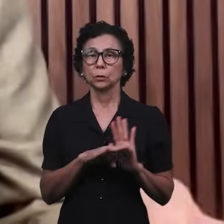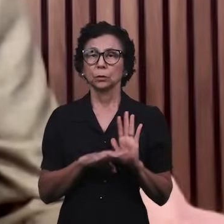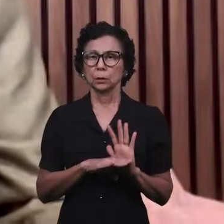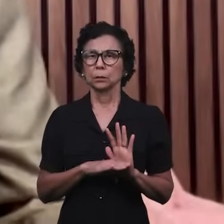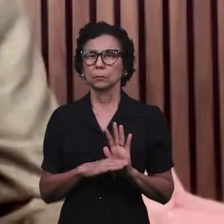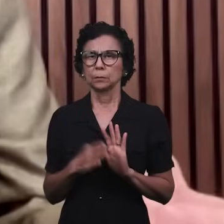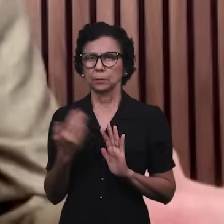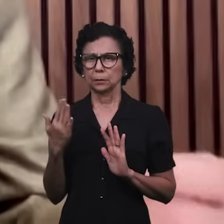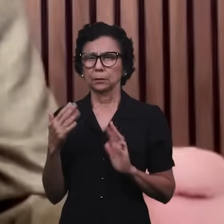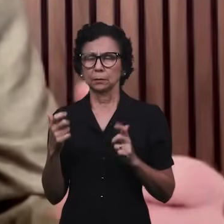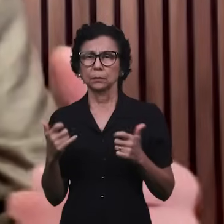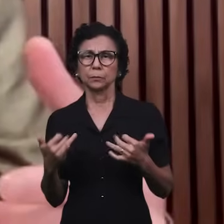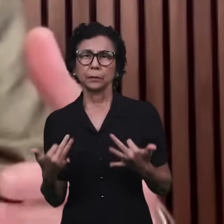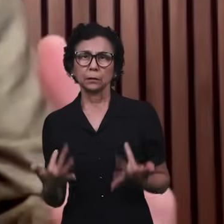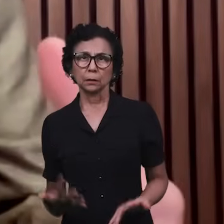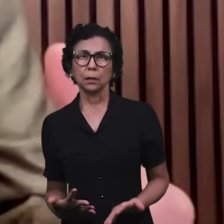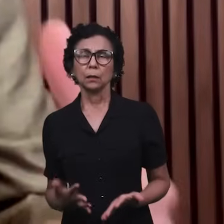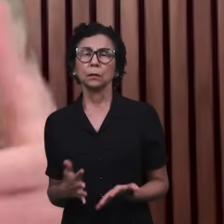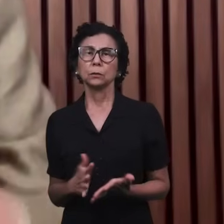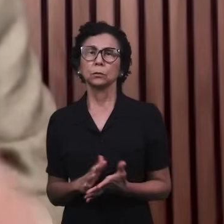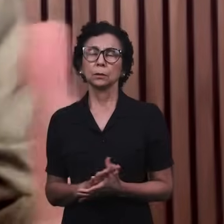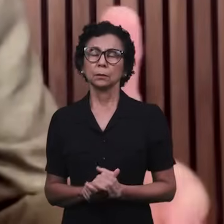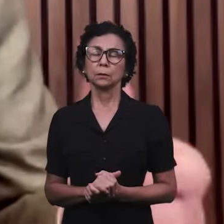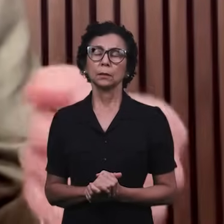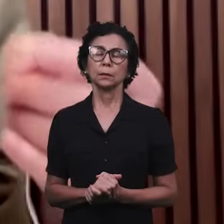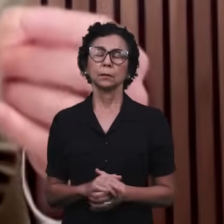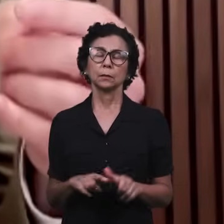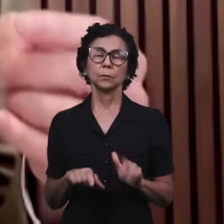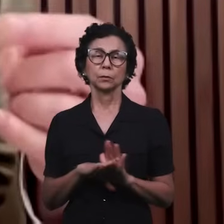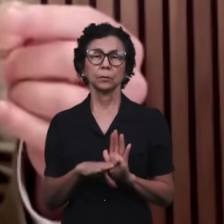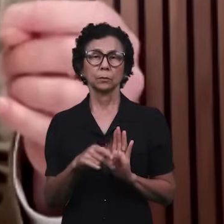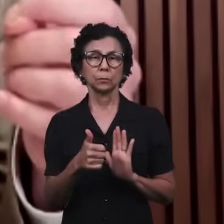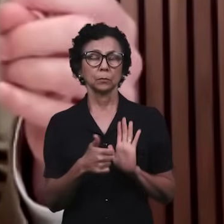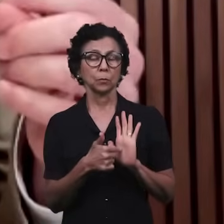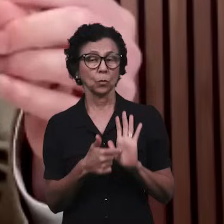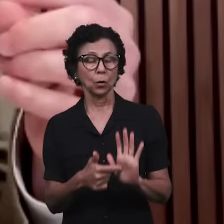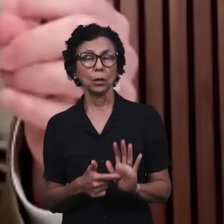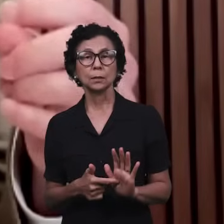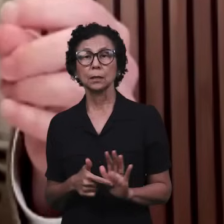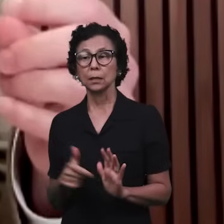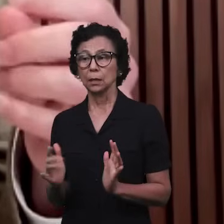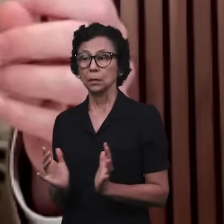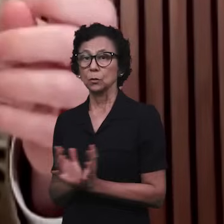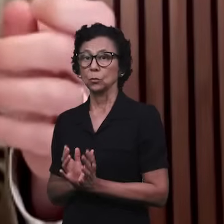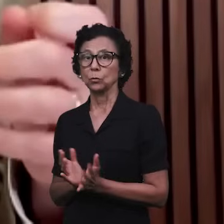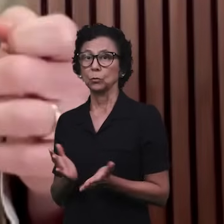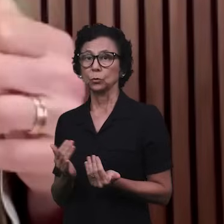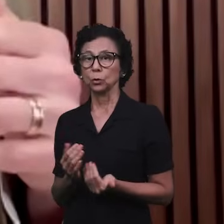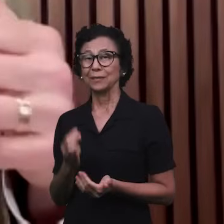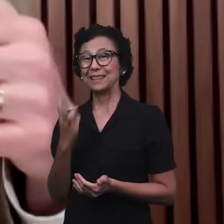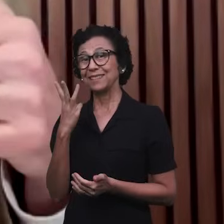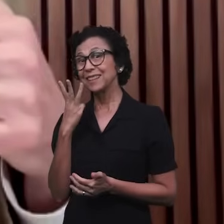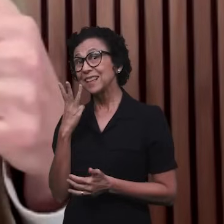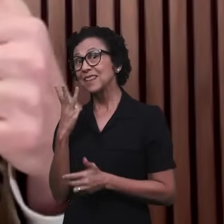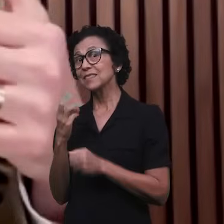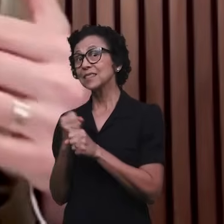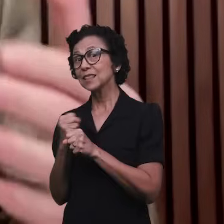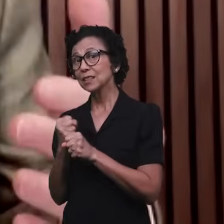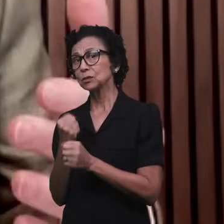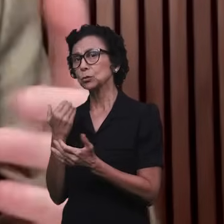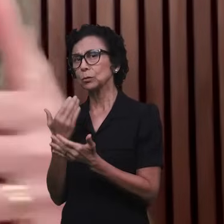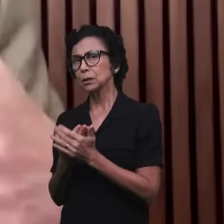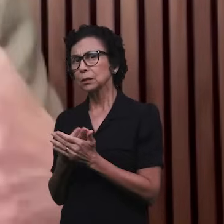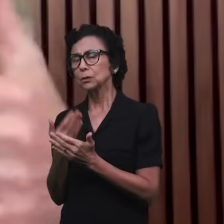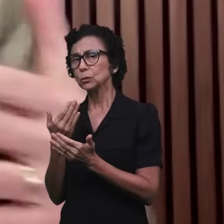pastor Antônio Carlos explicou que eles eram preparados, né, e o texto do capítulo 1 nos diz isso, preparados durante